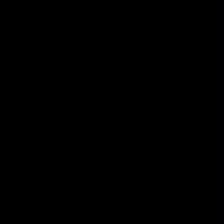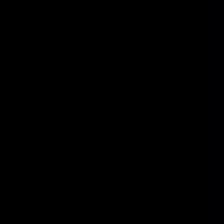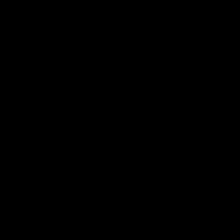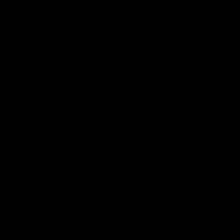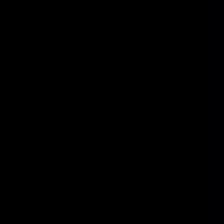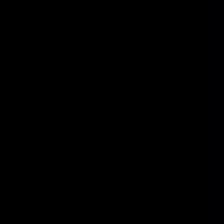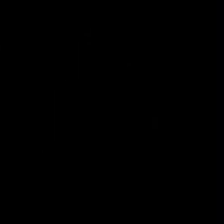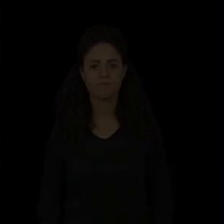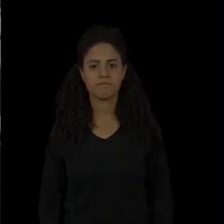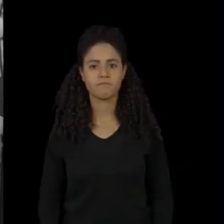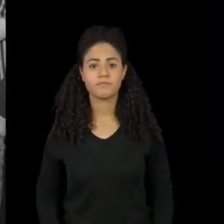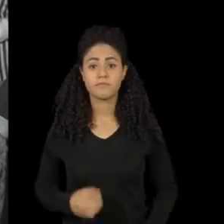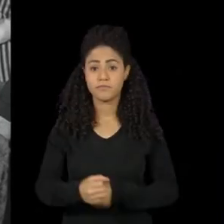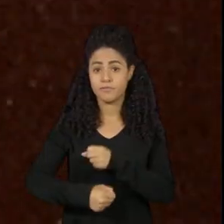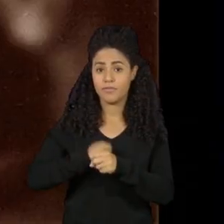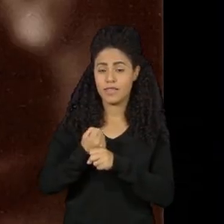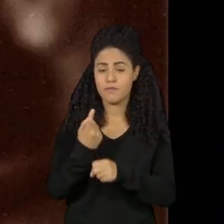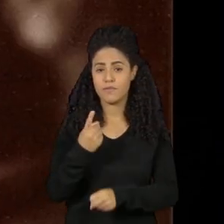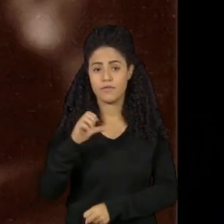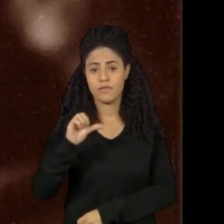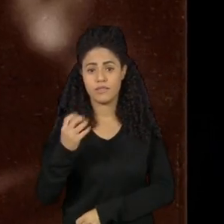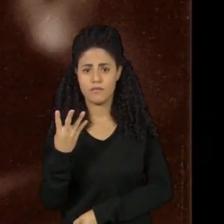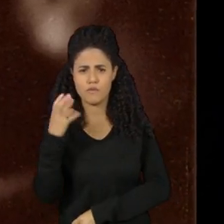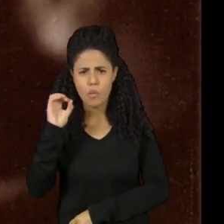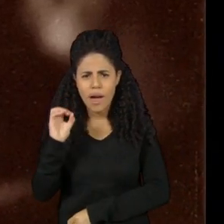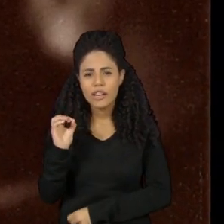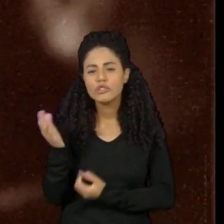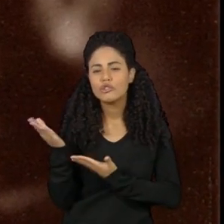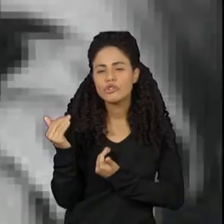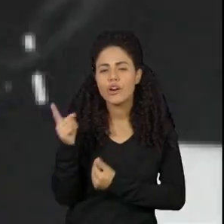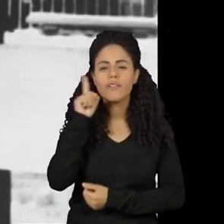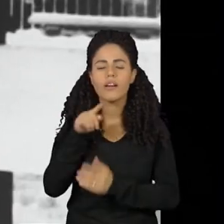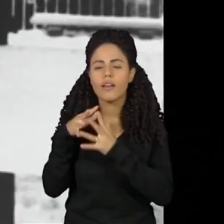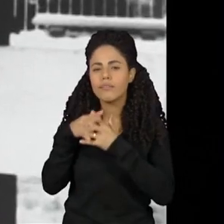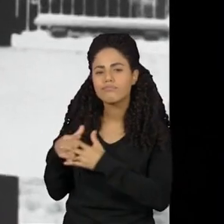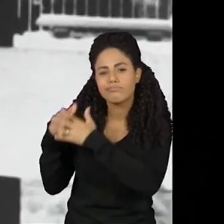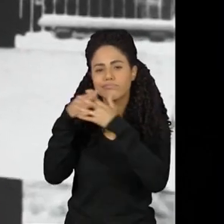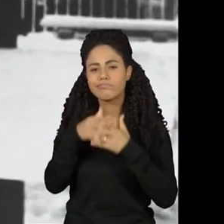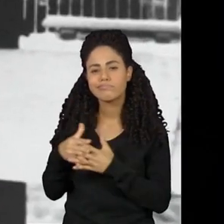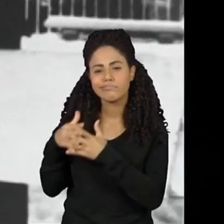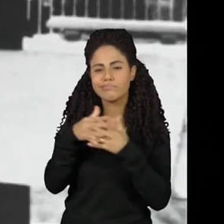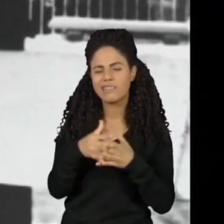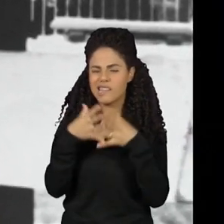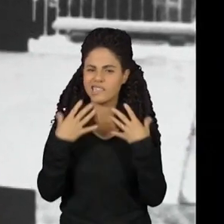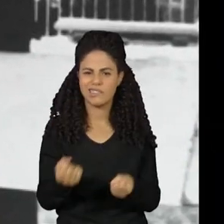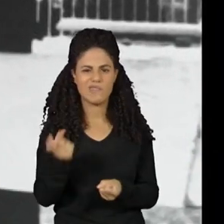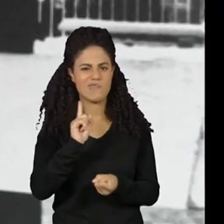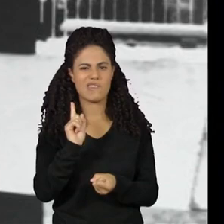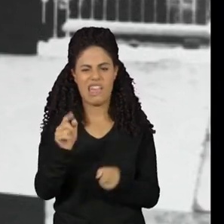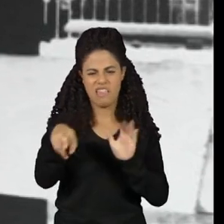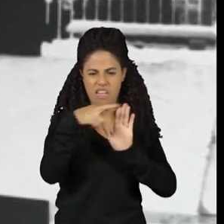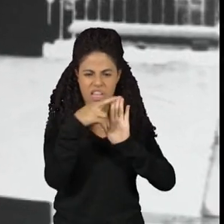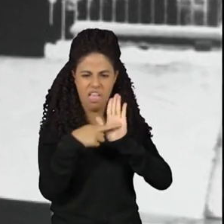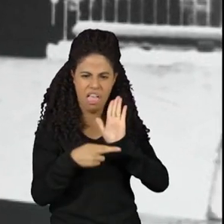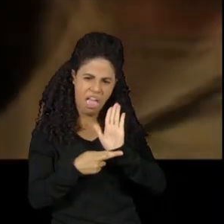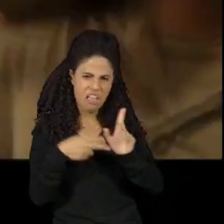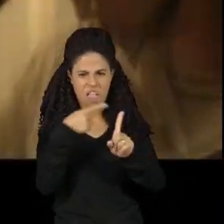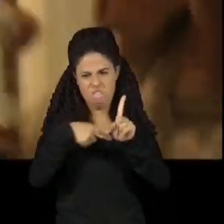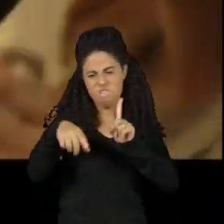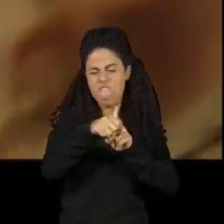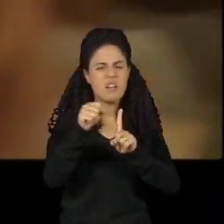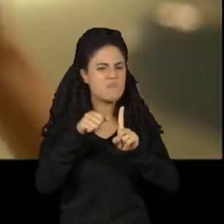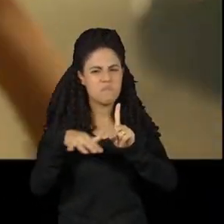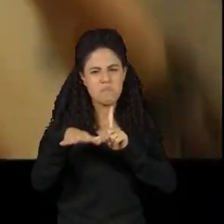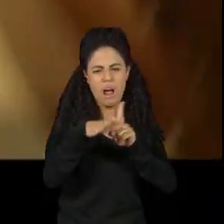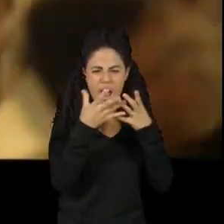No final dos anos 40, jovens americanos, descontentes com a perspectiva de uma vida cheia de regras sociais